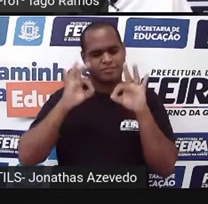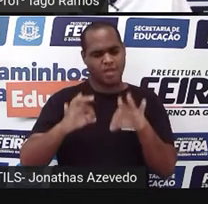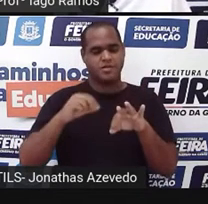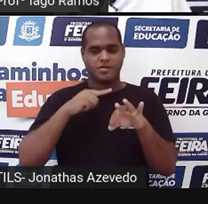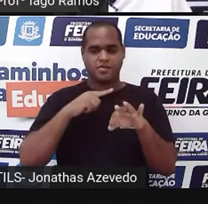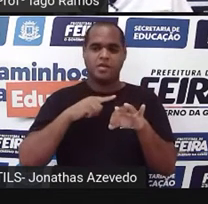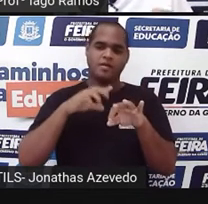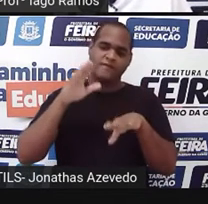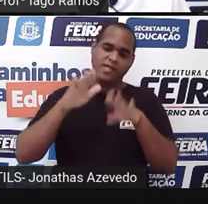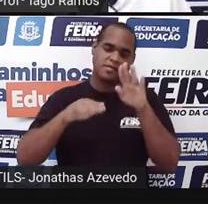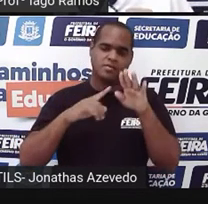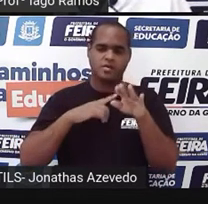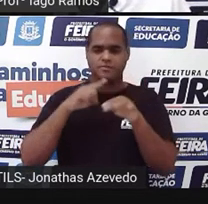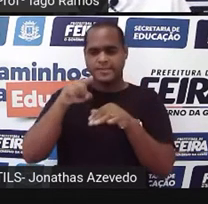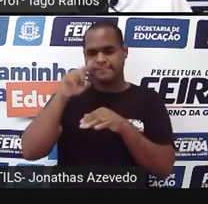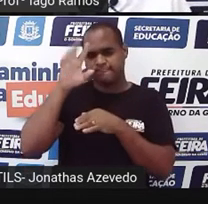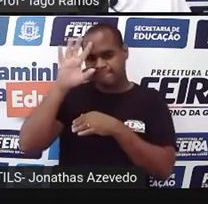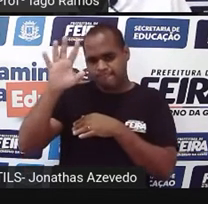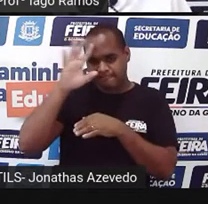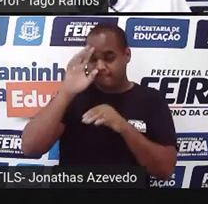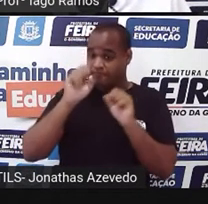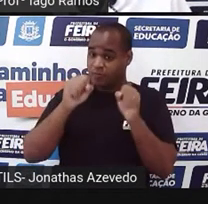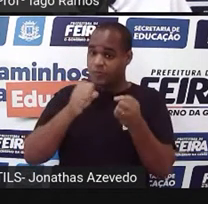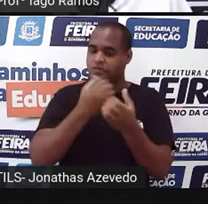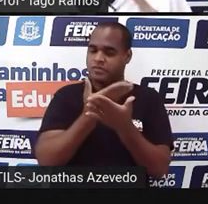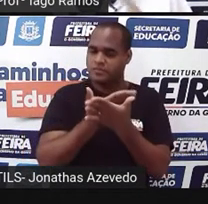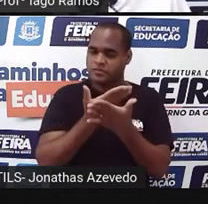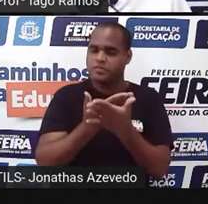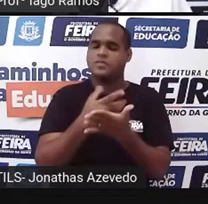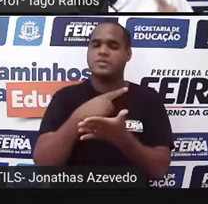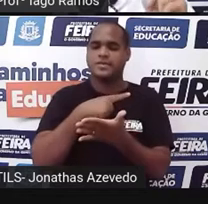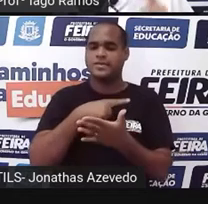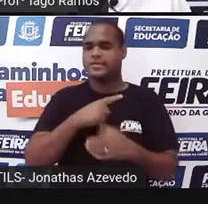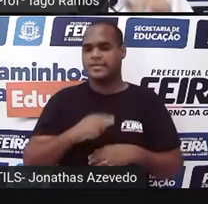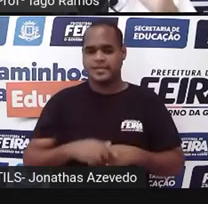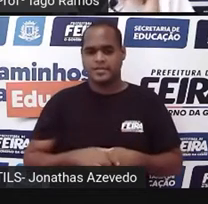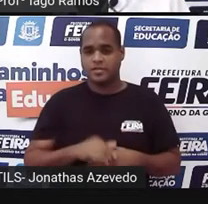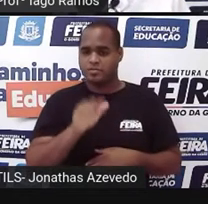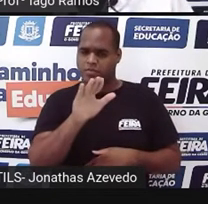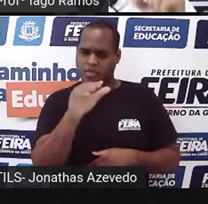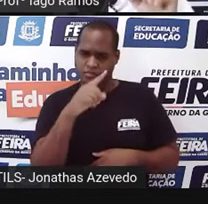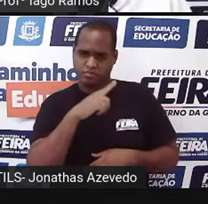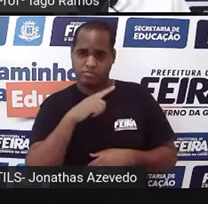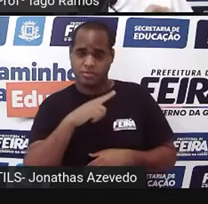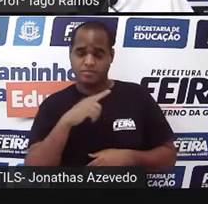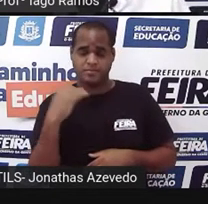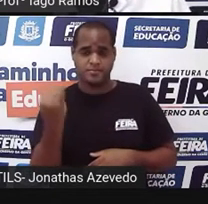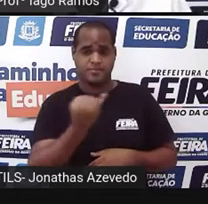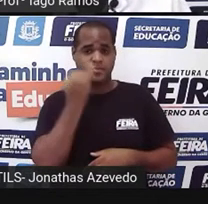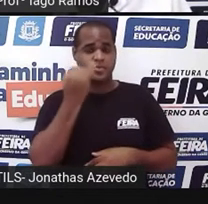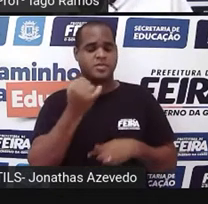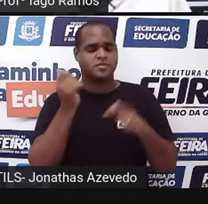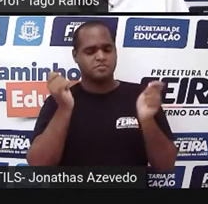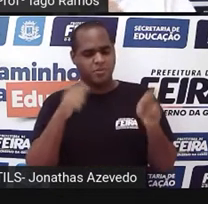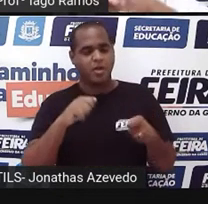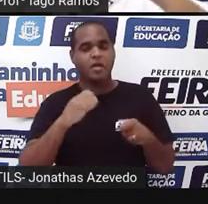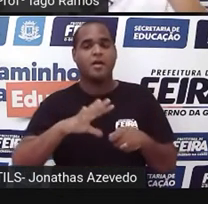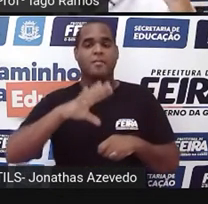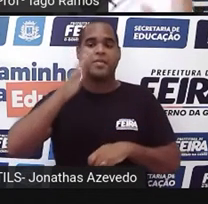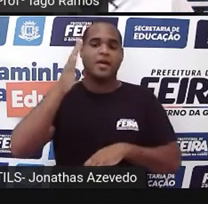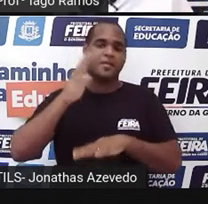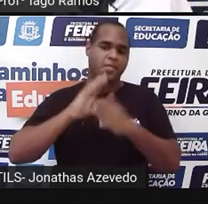certeza que em algum momento Você já estudou sobre isso mas existe uma coisa que pode acontecer